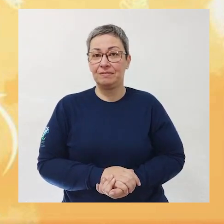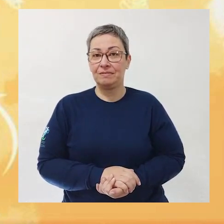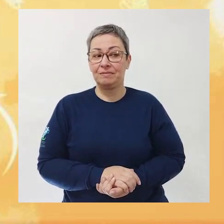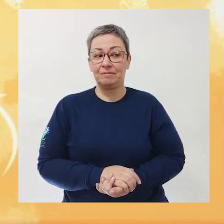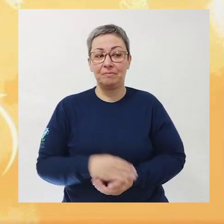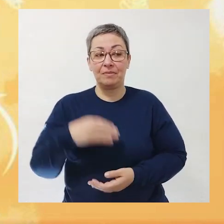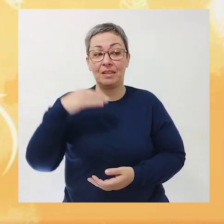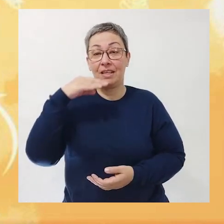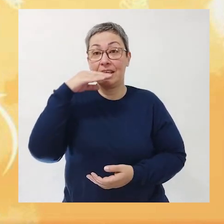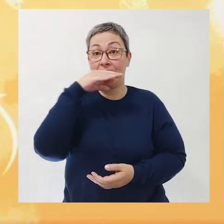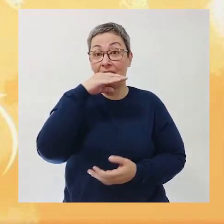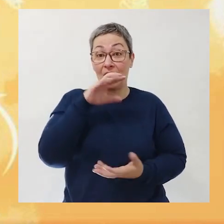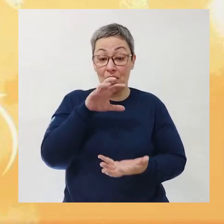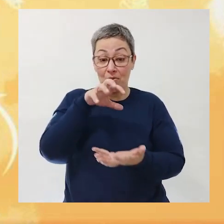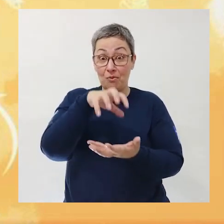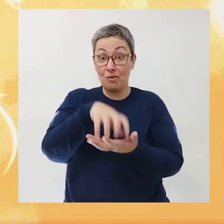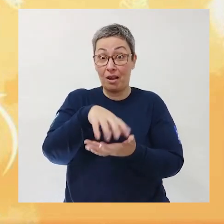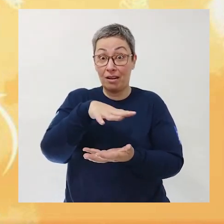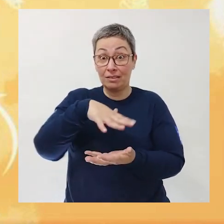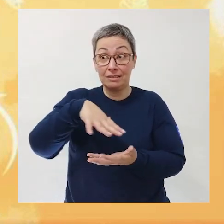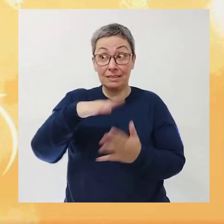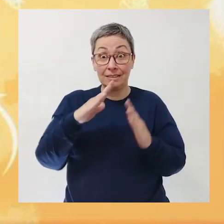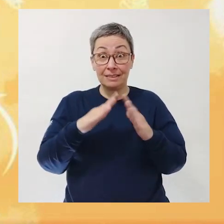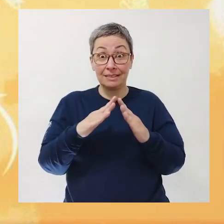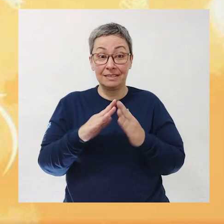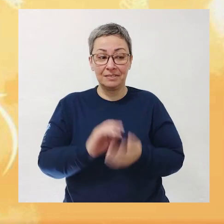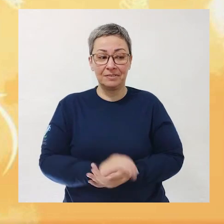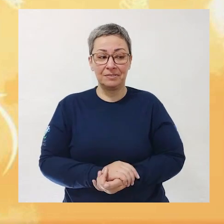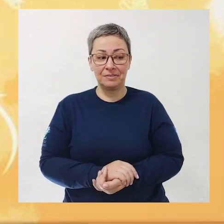O aquecedor central.